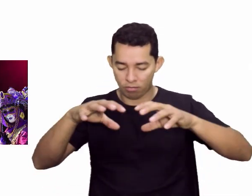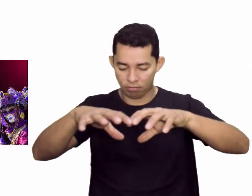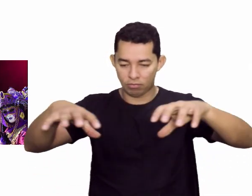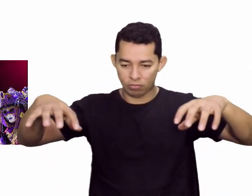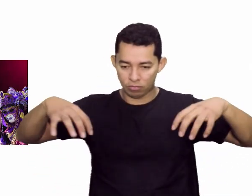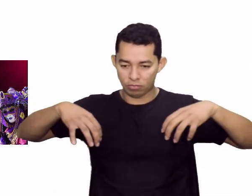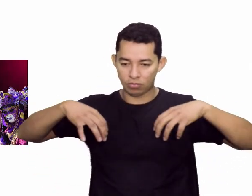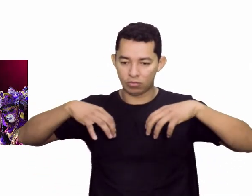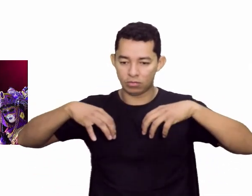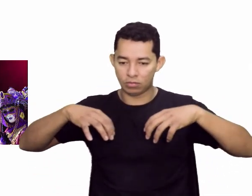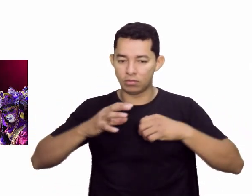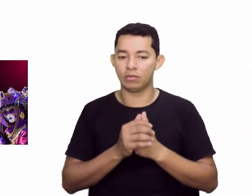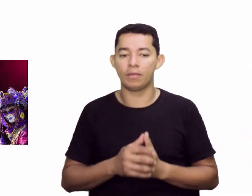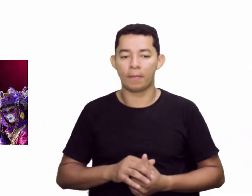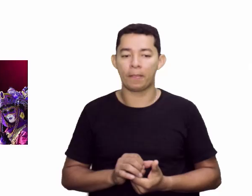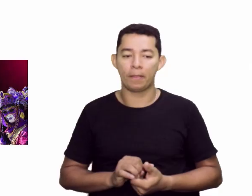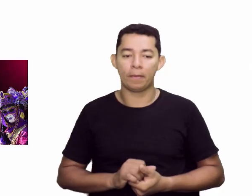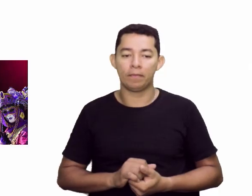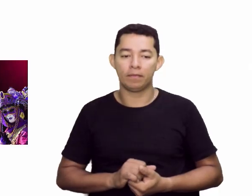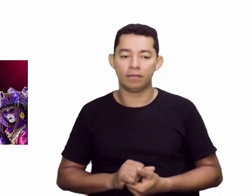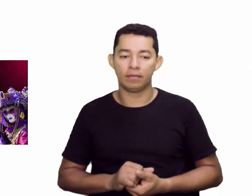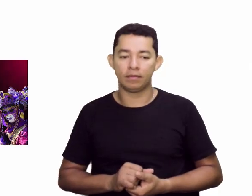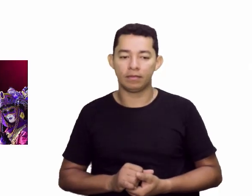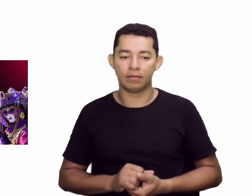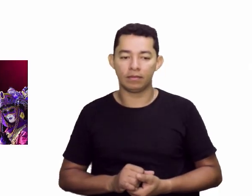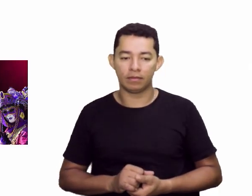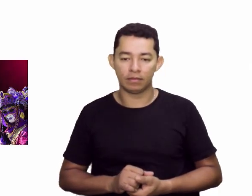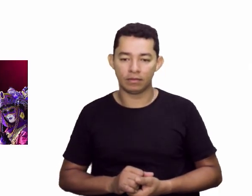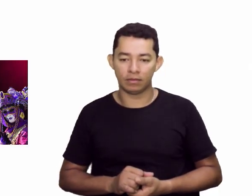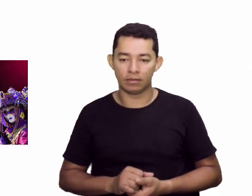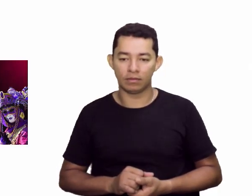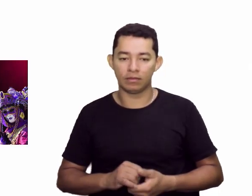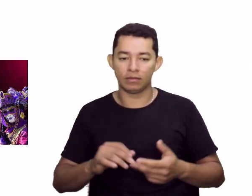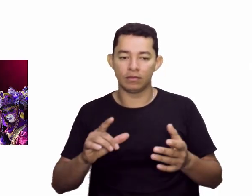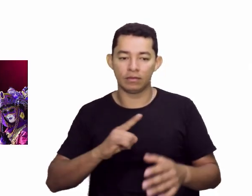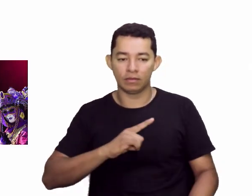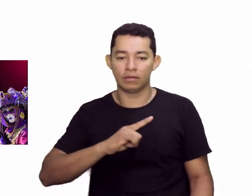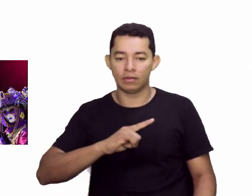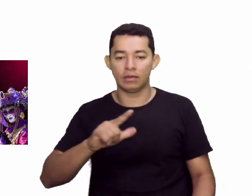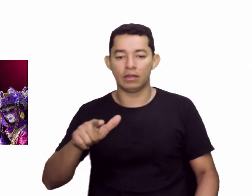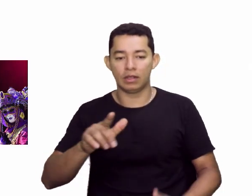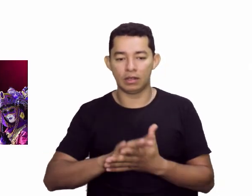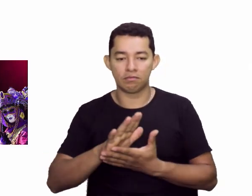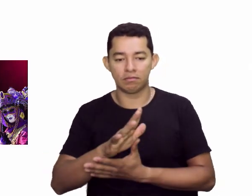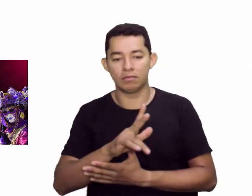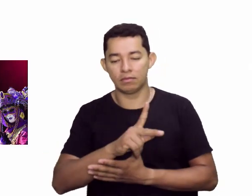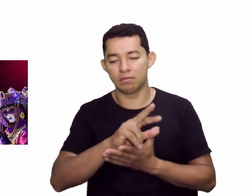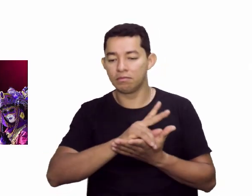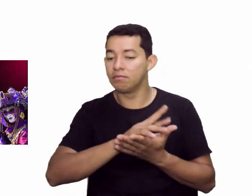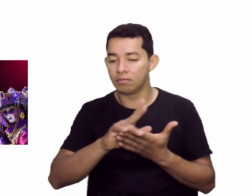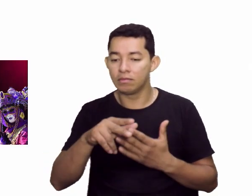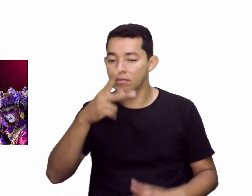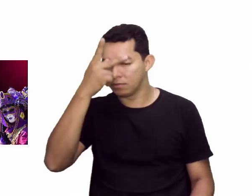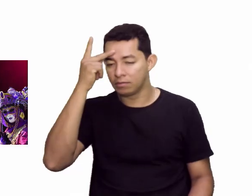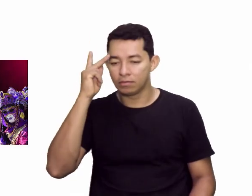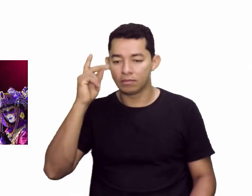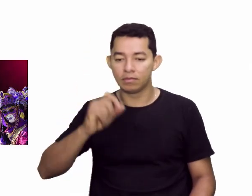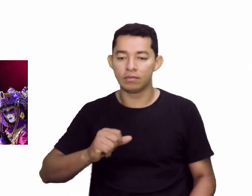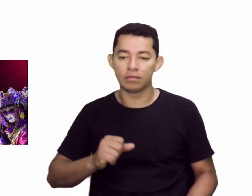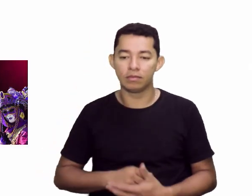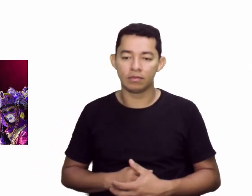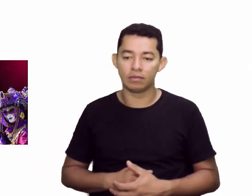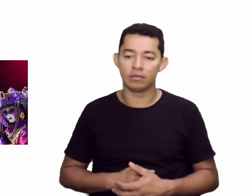de espectadores. Mentira, isso é exagero. Milhares não, mas uns 500, né? Cabe